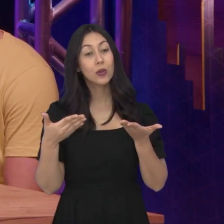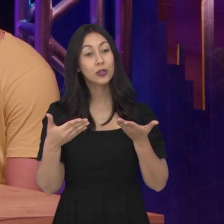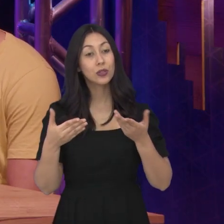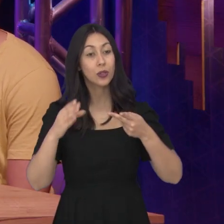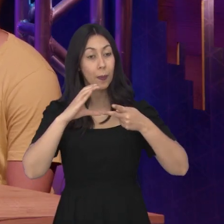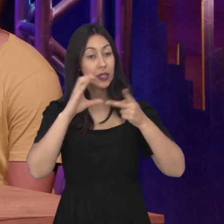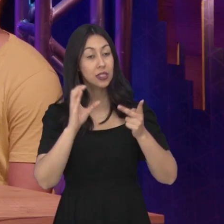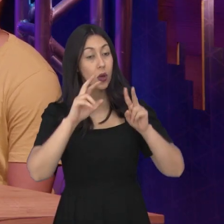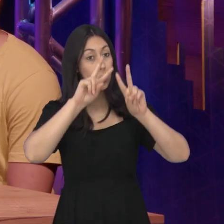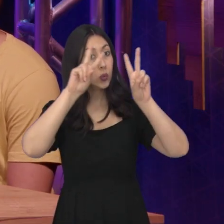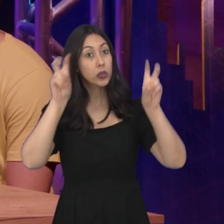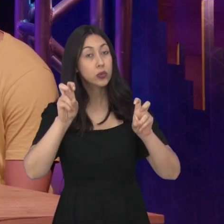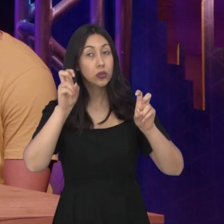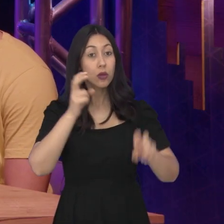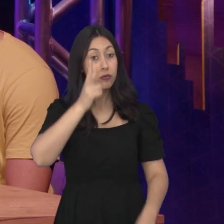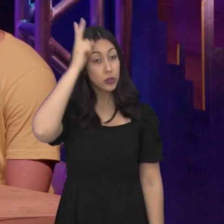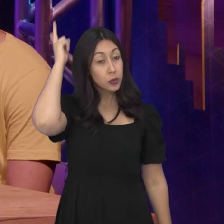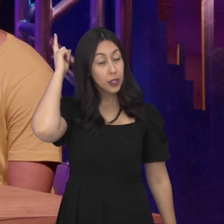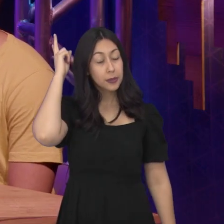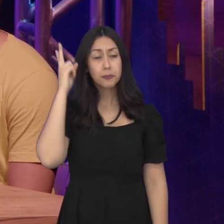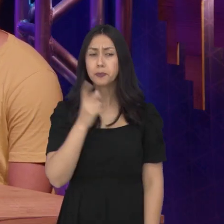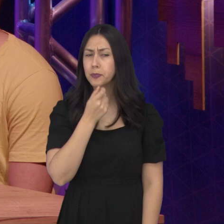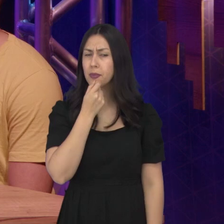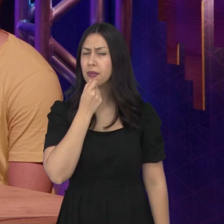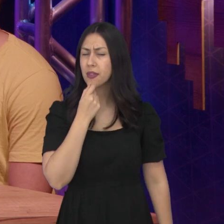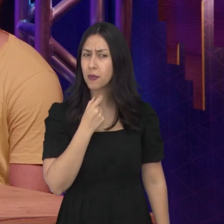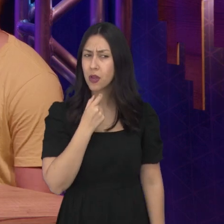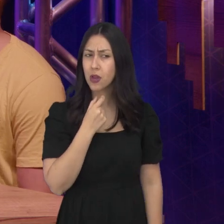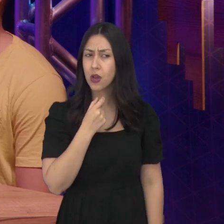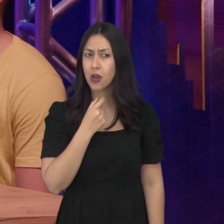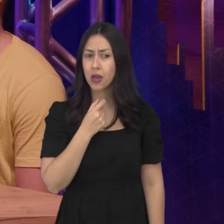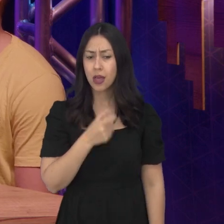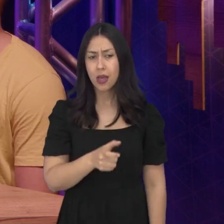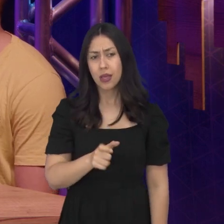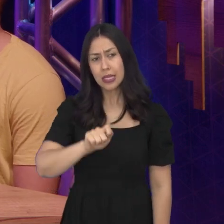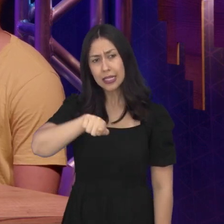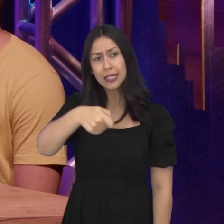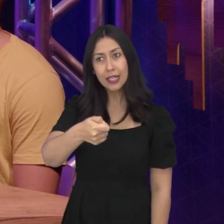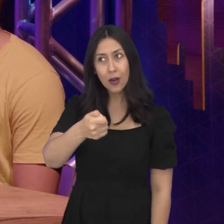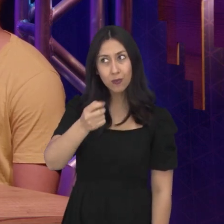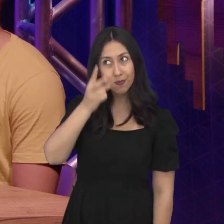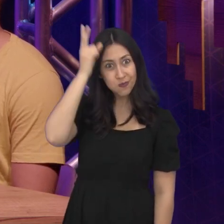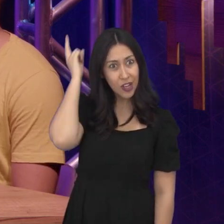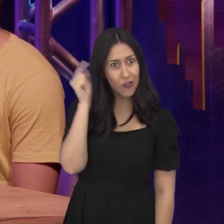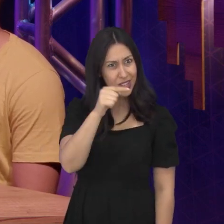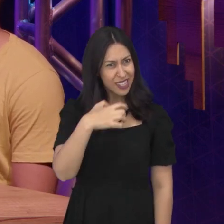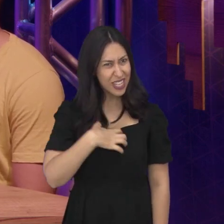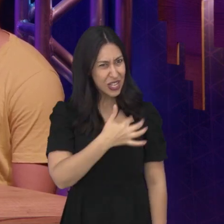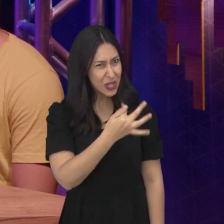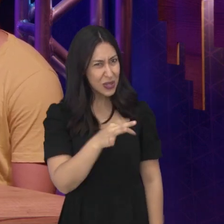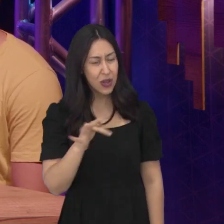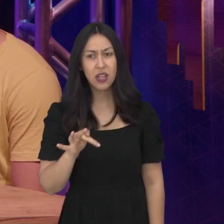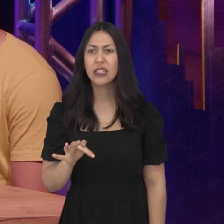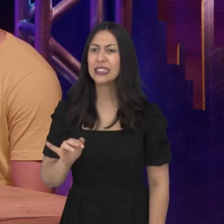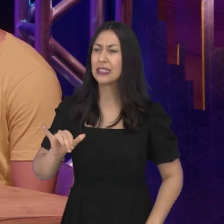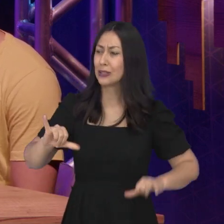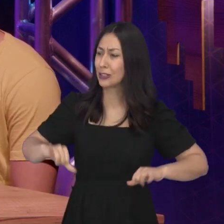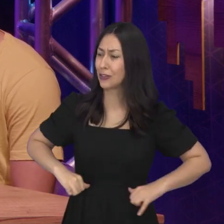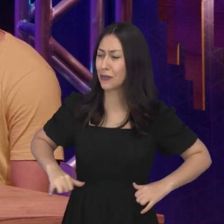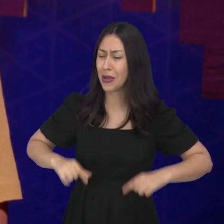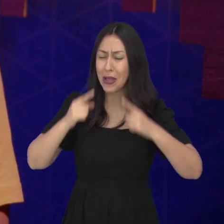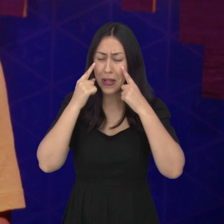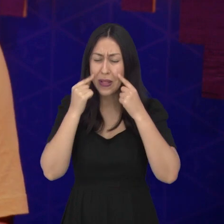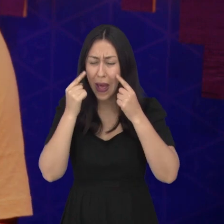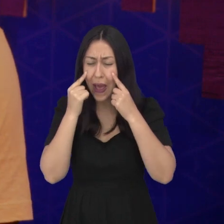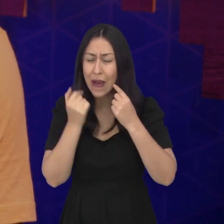Começando, pode ser, e hoje a gente vai falar do vestibular. Samuel, vestibular, essa palavra te traz dor?